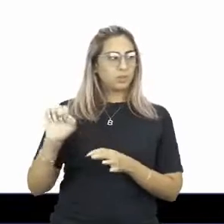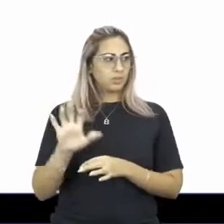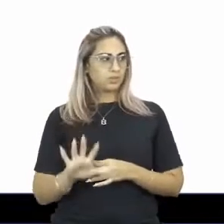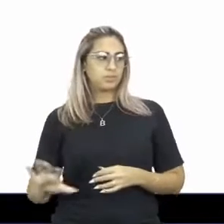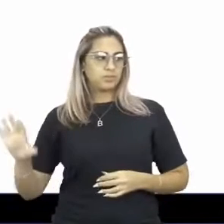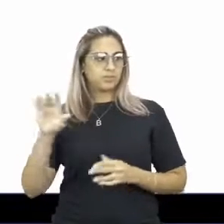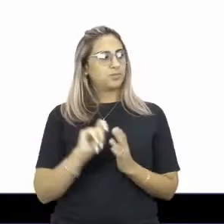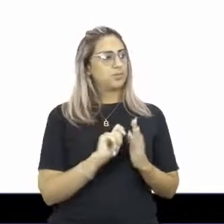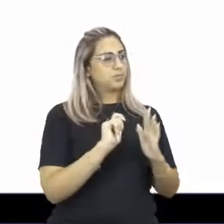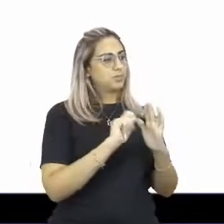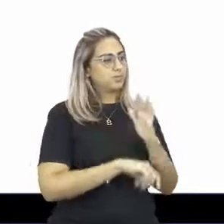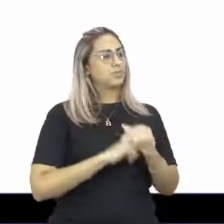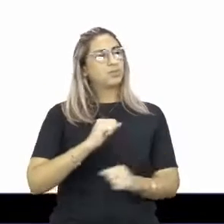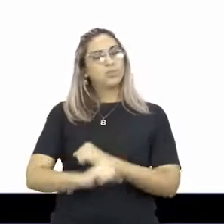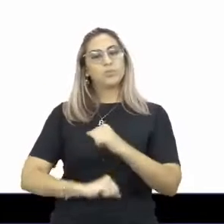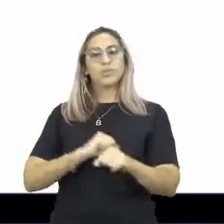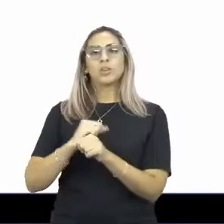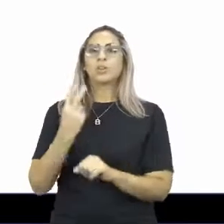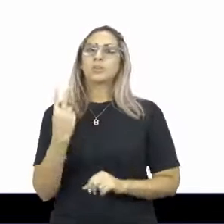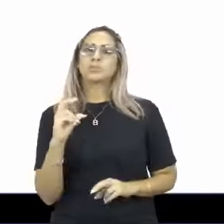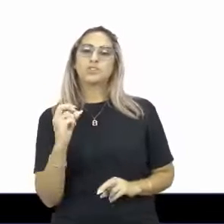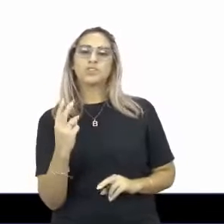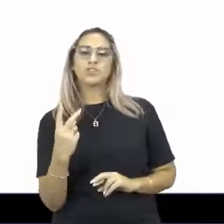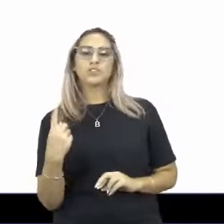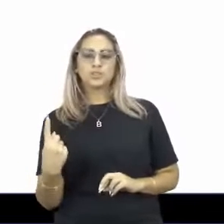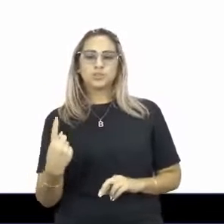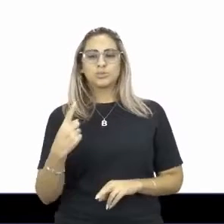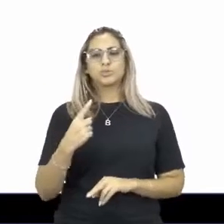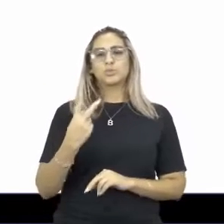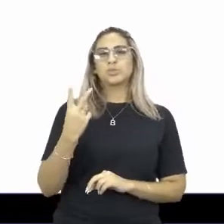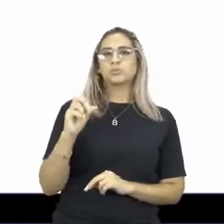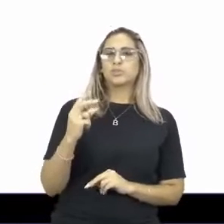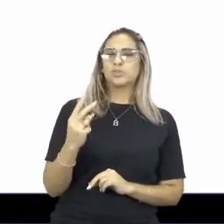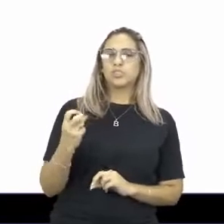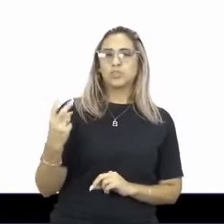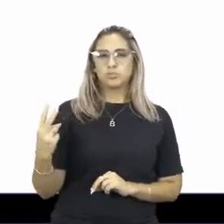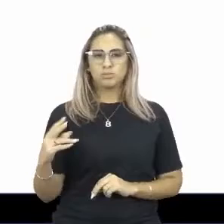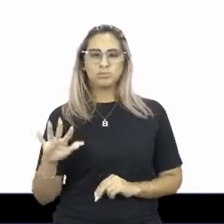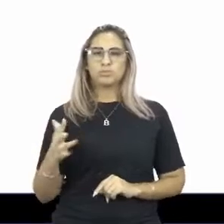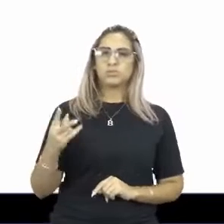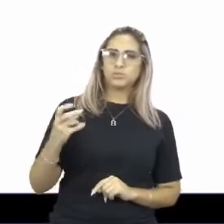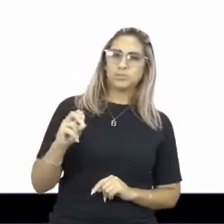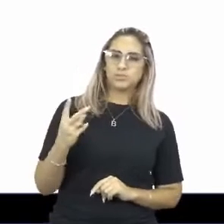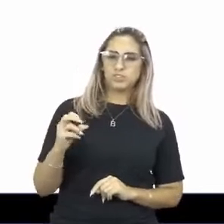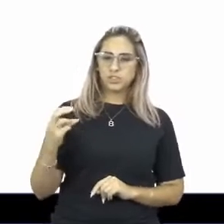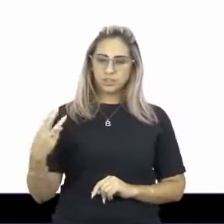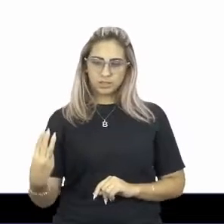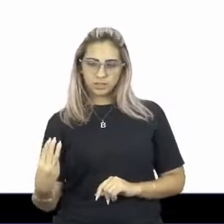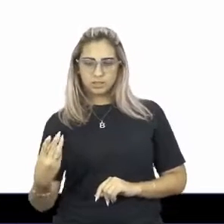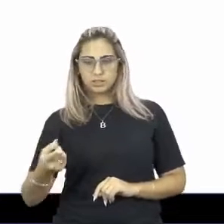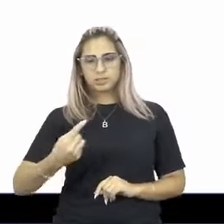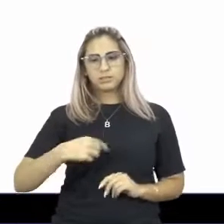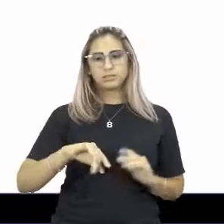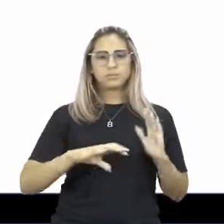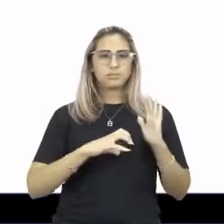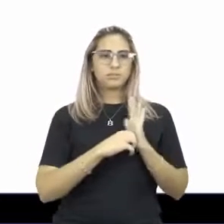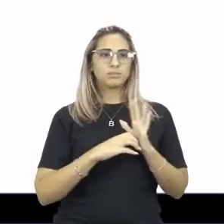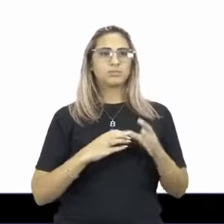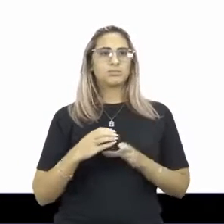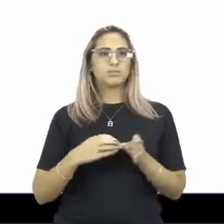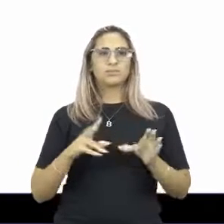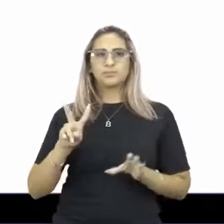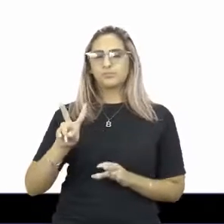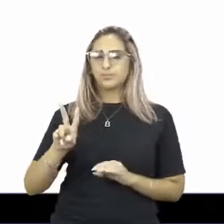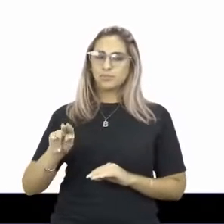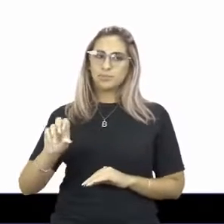docente contratado no ano de 2021, 2022 e 2023, se está inscrito no concurso VUNESP,